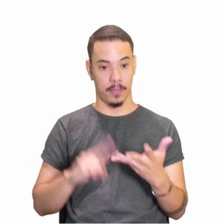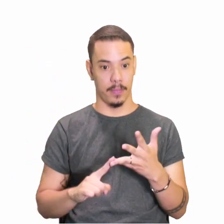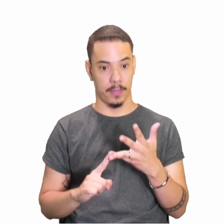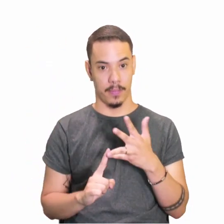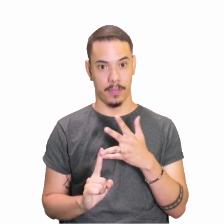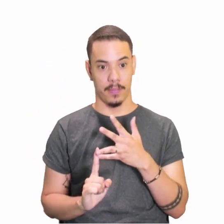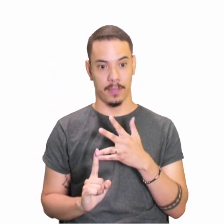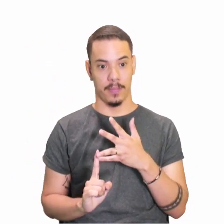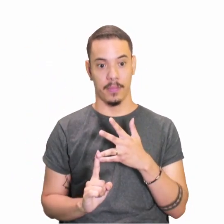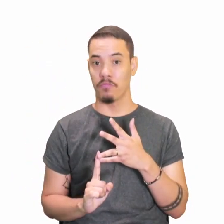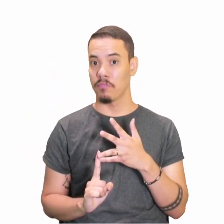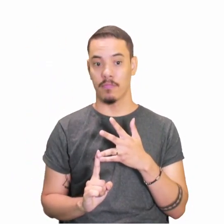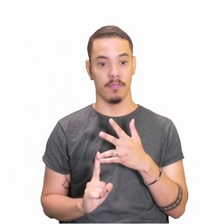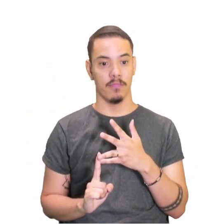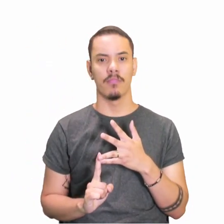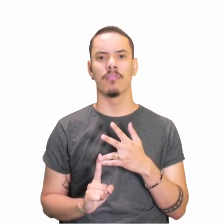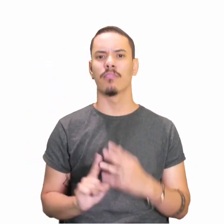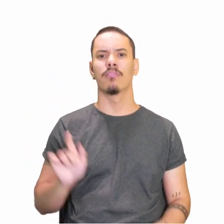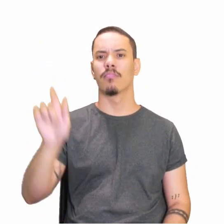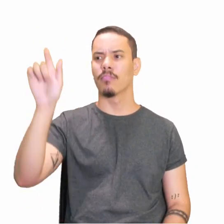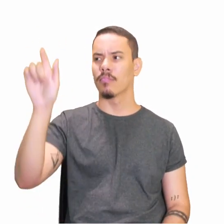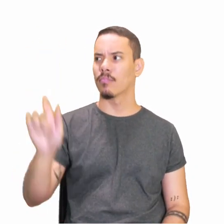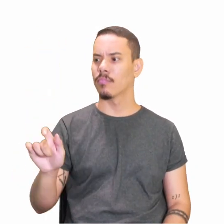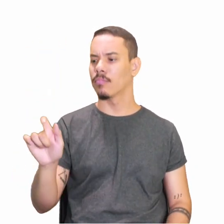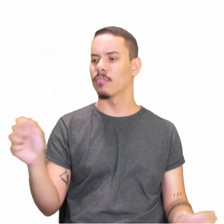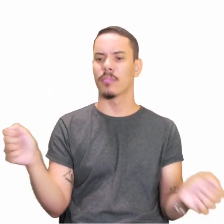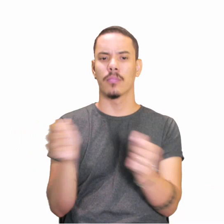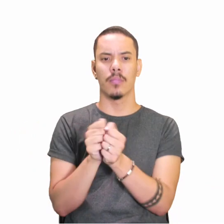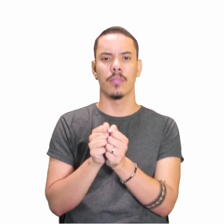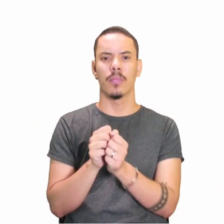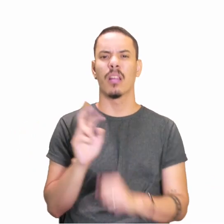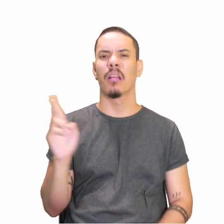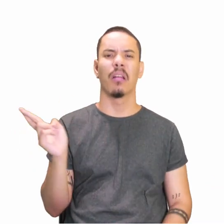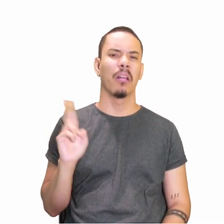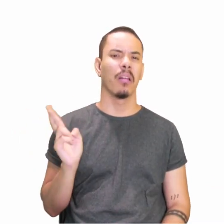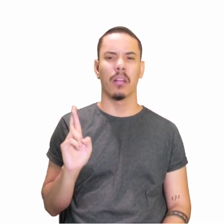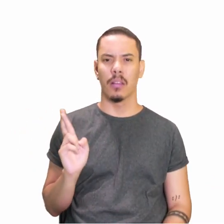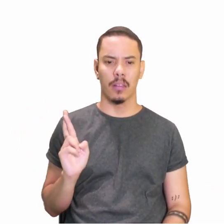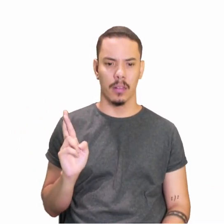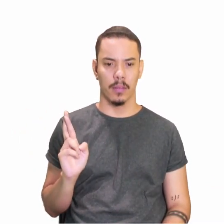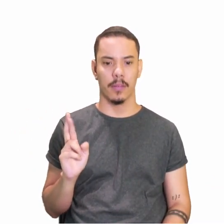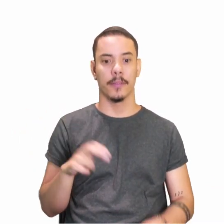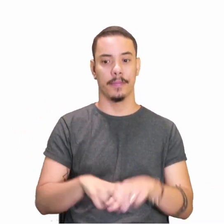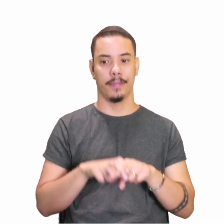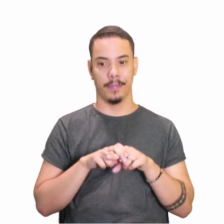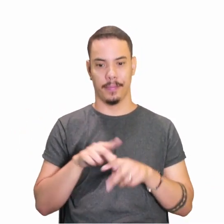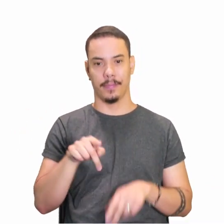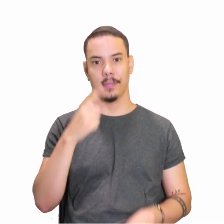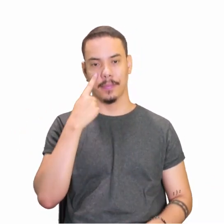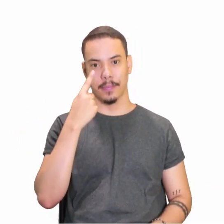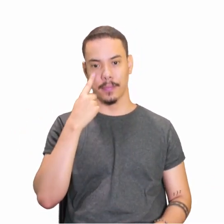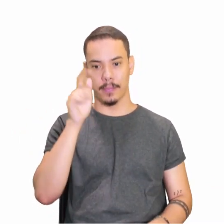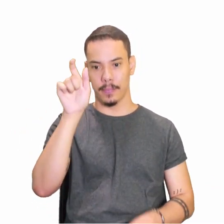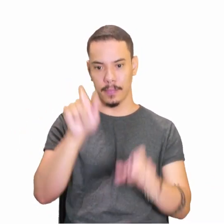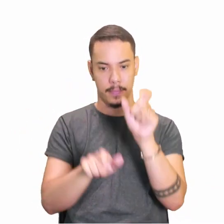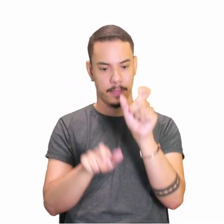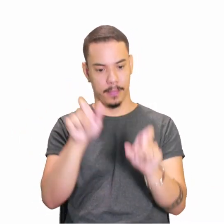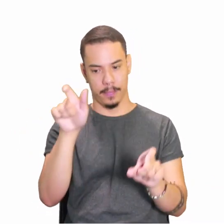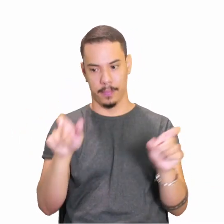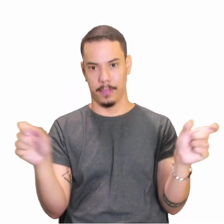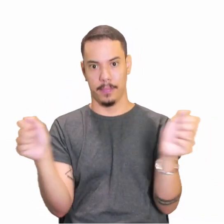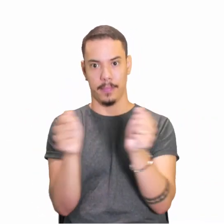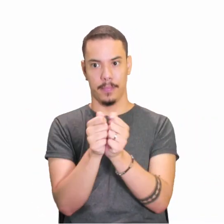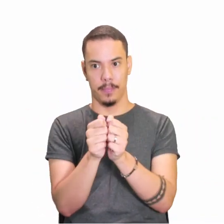né, questionamento é com quem? E aí você vai estar trabalhando os personagens, tá